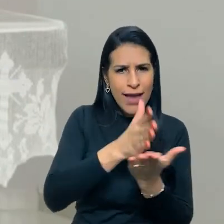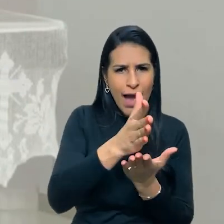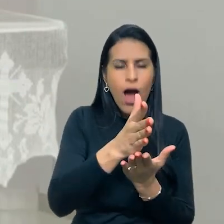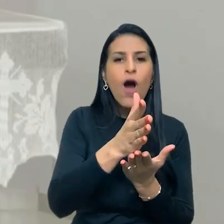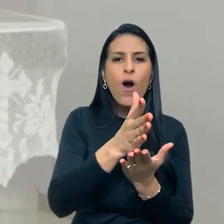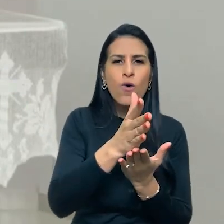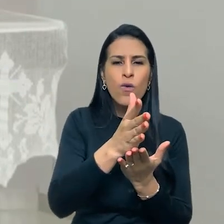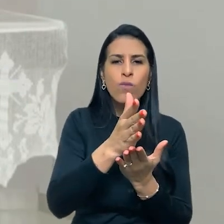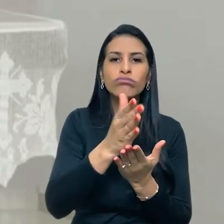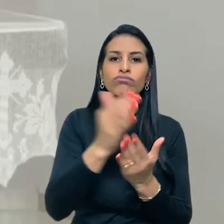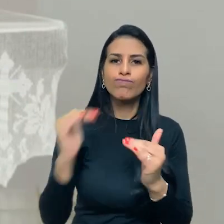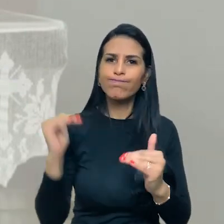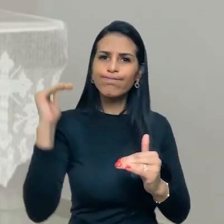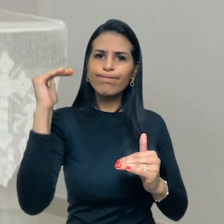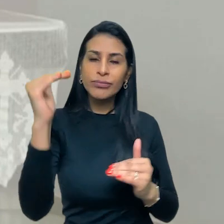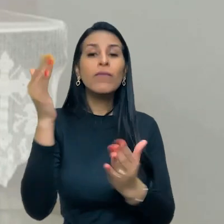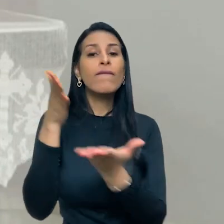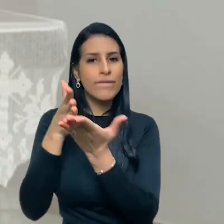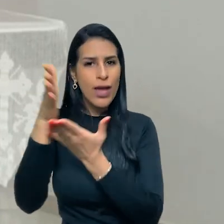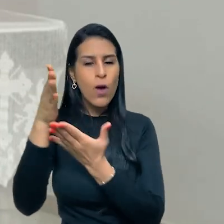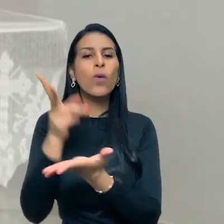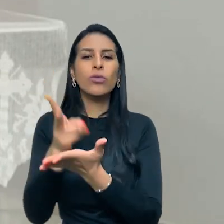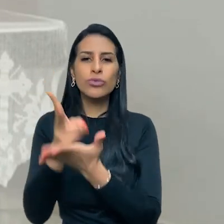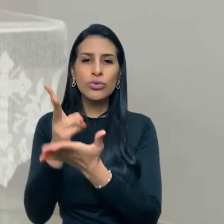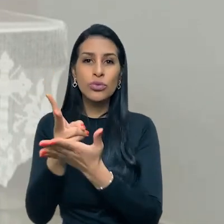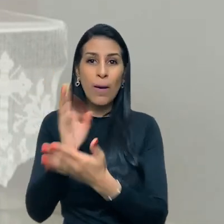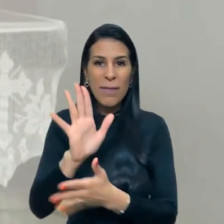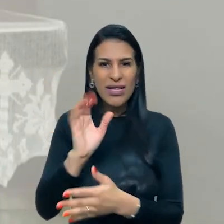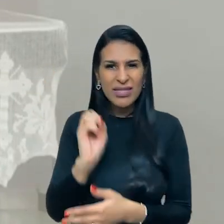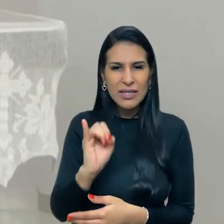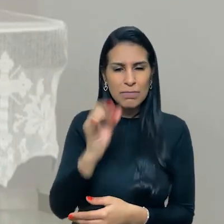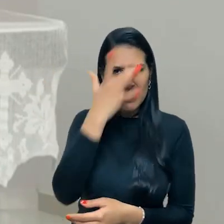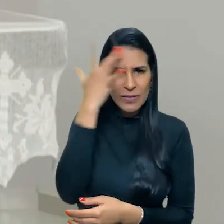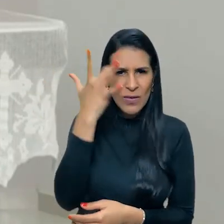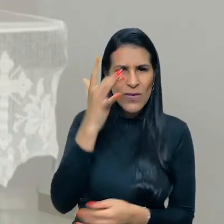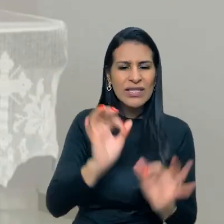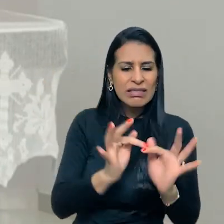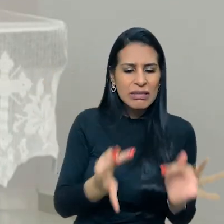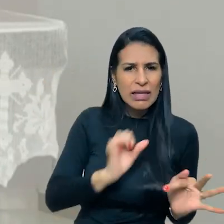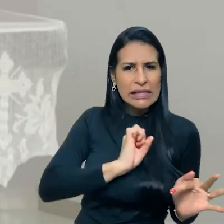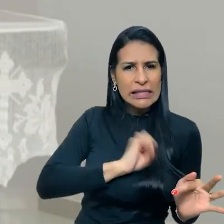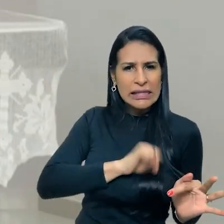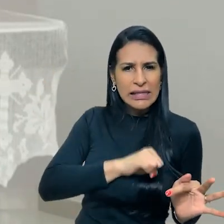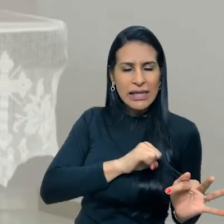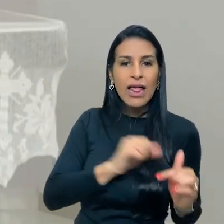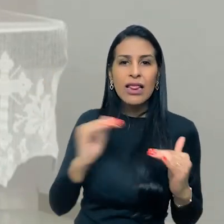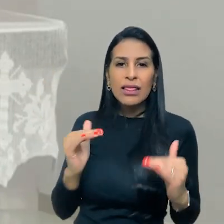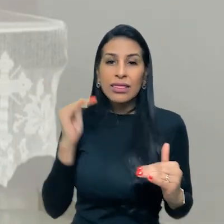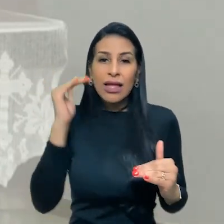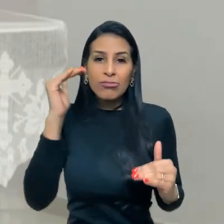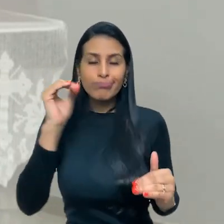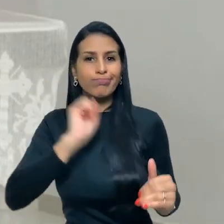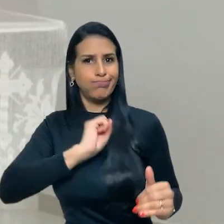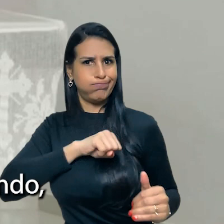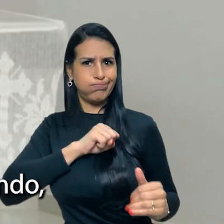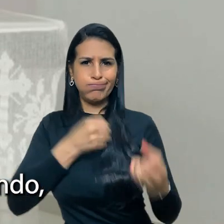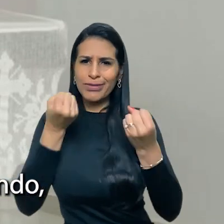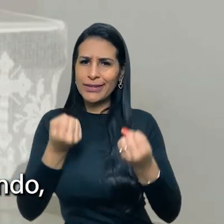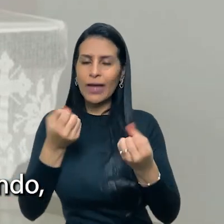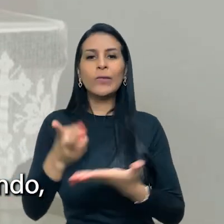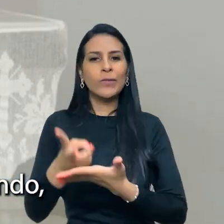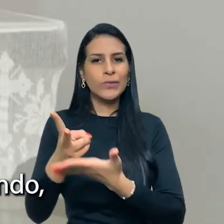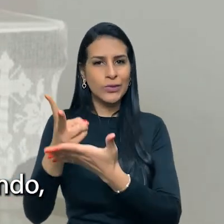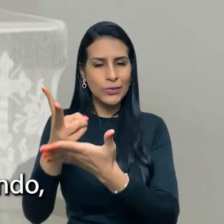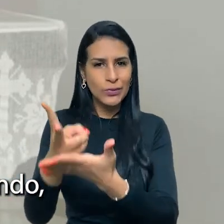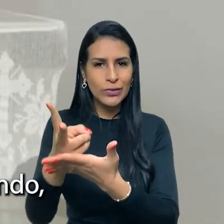grandes, e quem é desonesto nas coisas pequenas também será nas grandes.